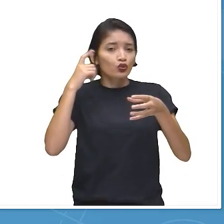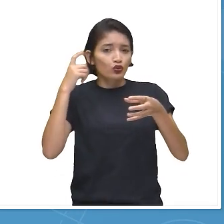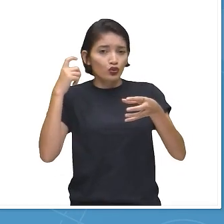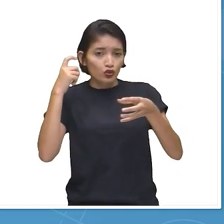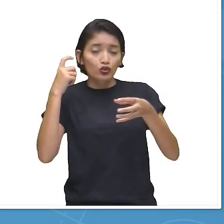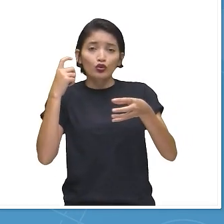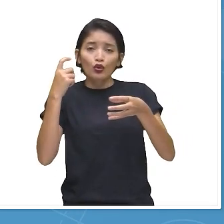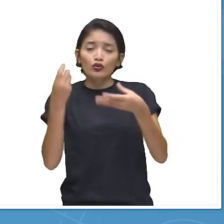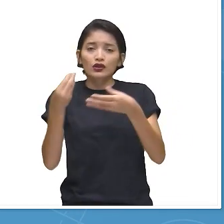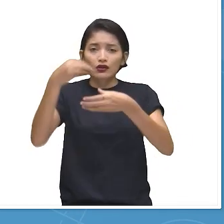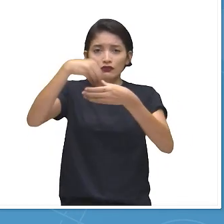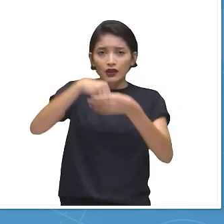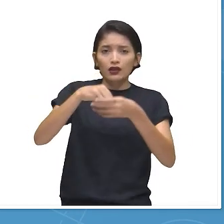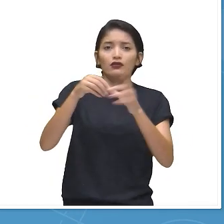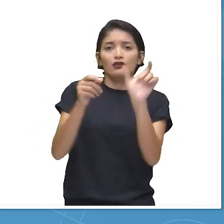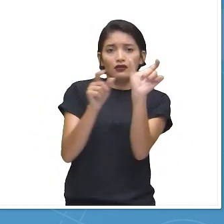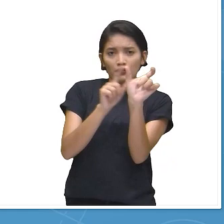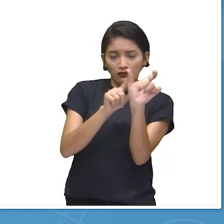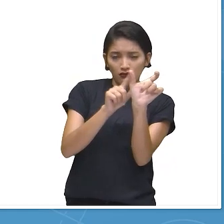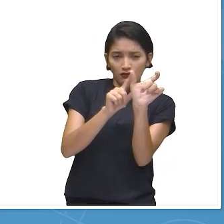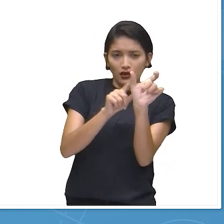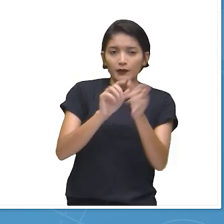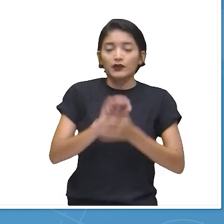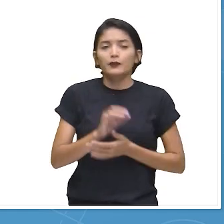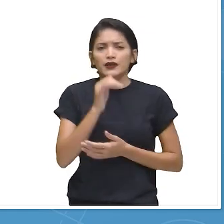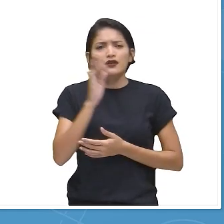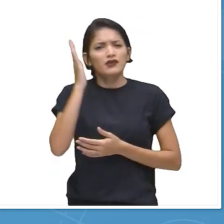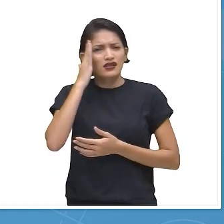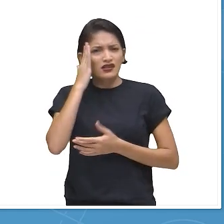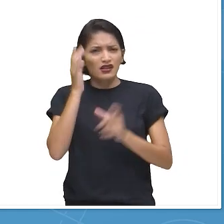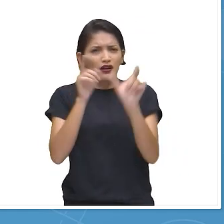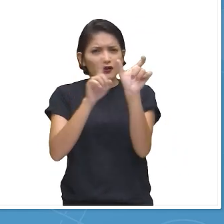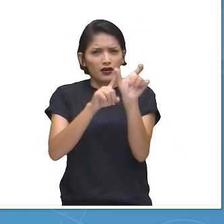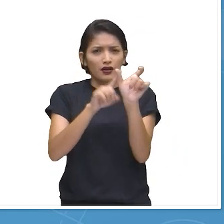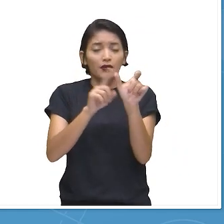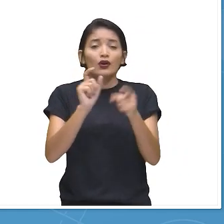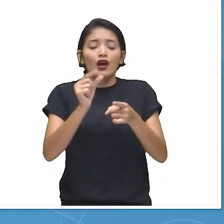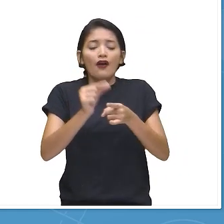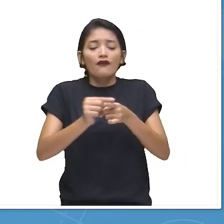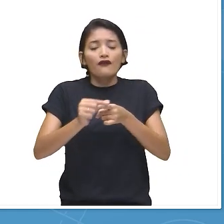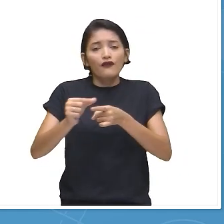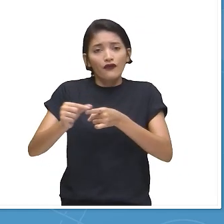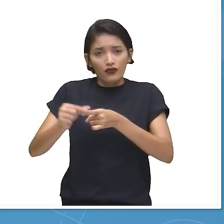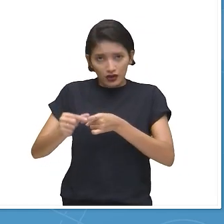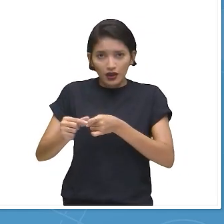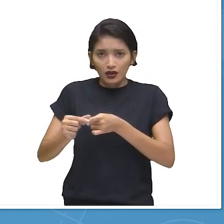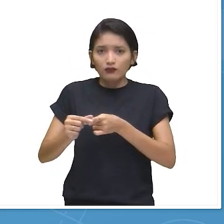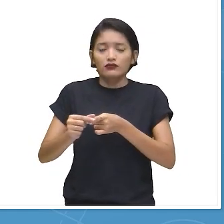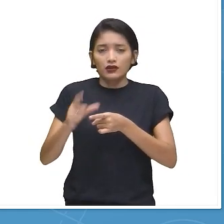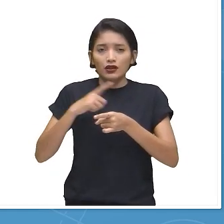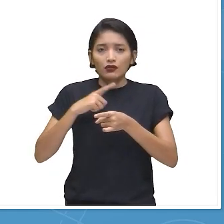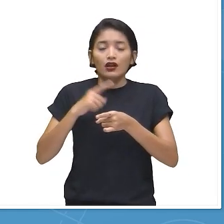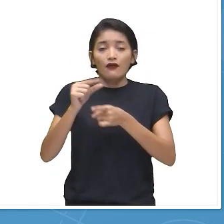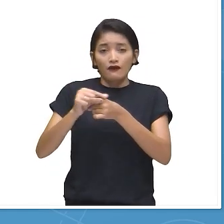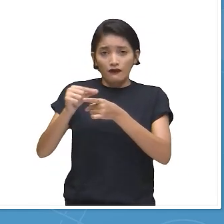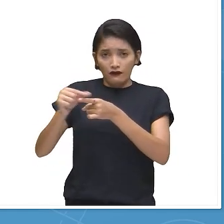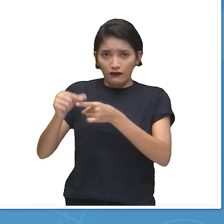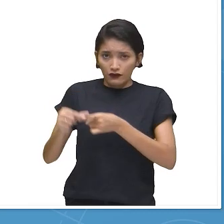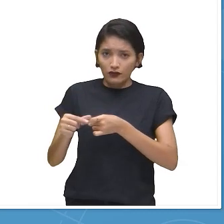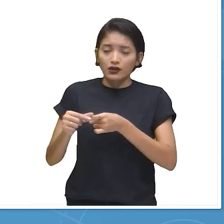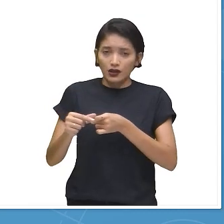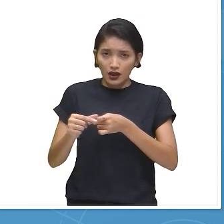a palavra. Então, a palavra, você já sabe que no nível fonético ela é formada pelos fonemas, não é? Pela